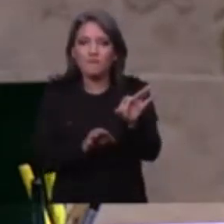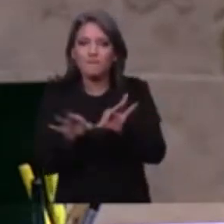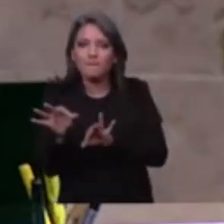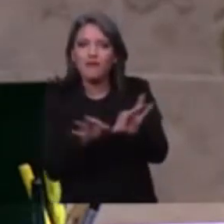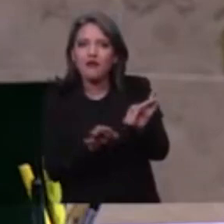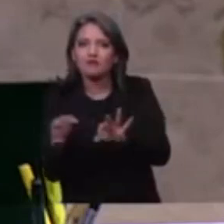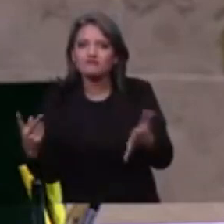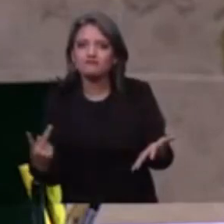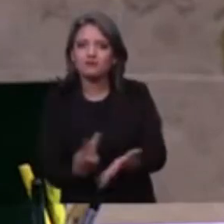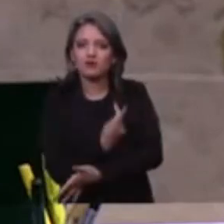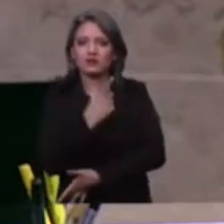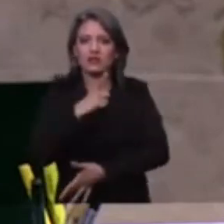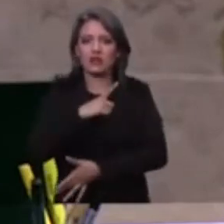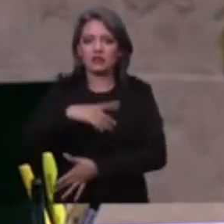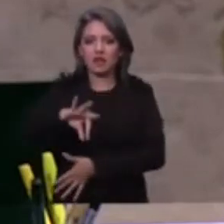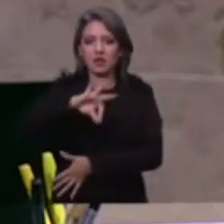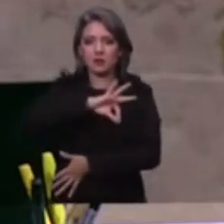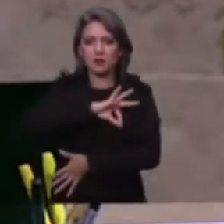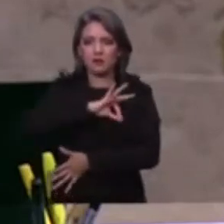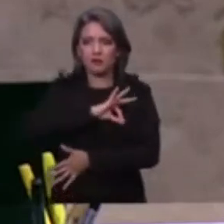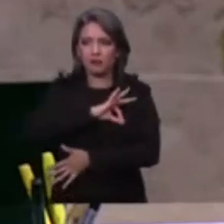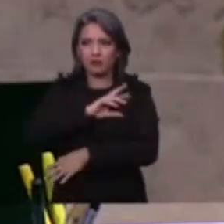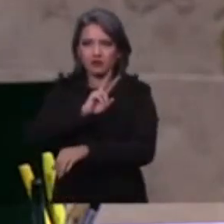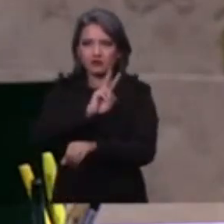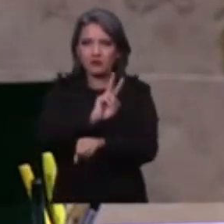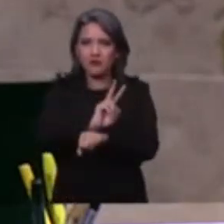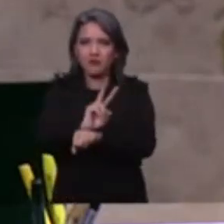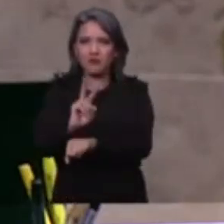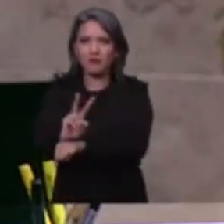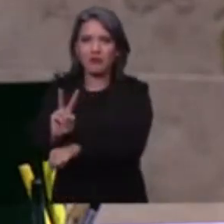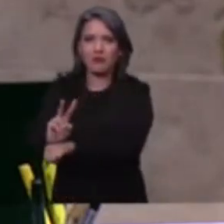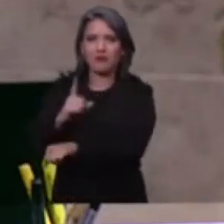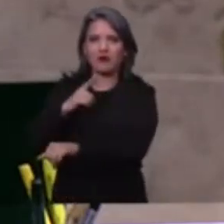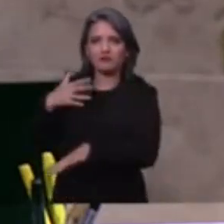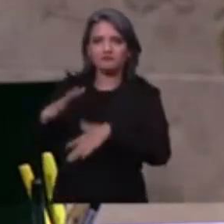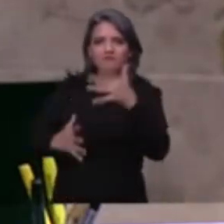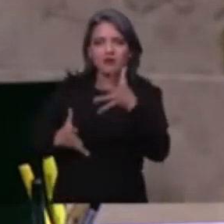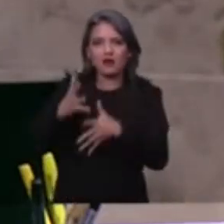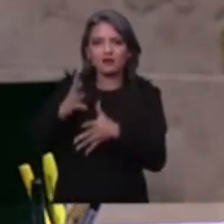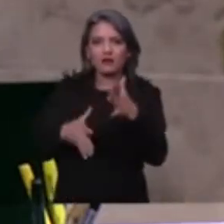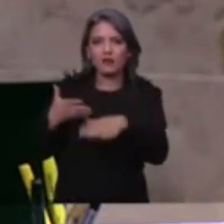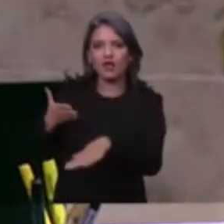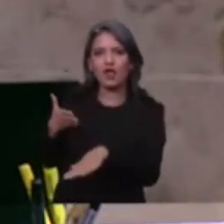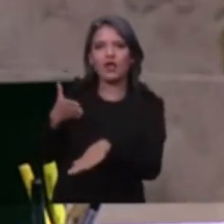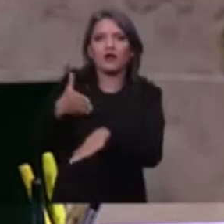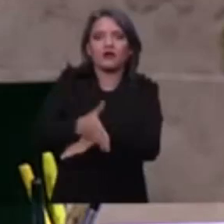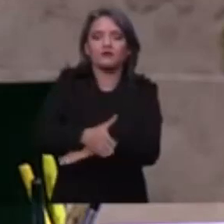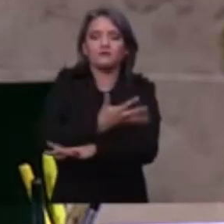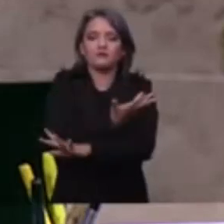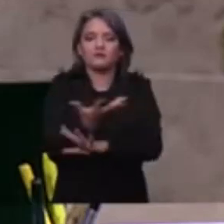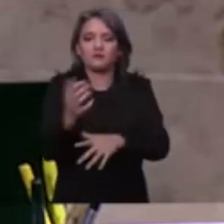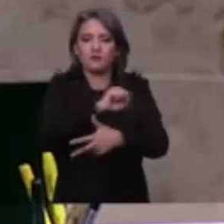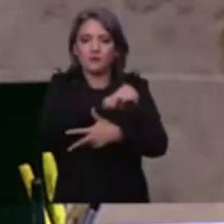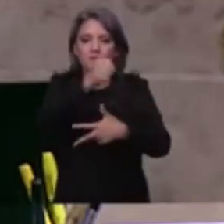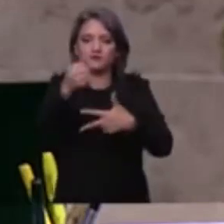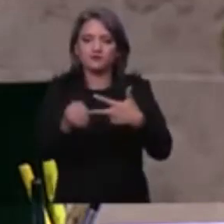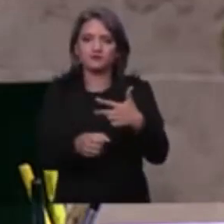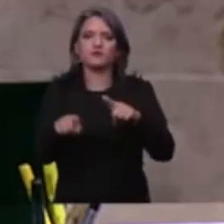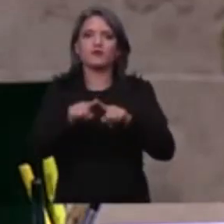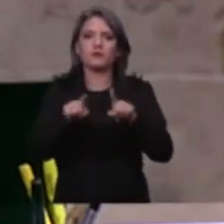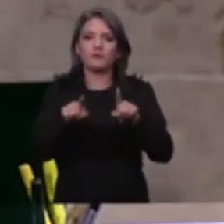superação de barreiras policiais que impediam tenuamente o acesso à Praça dos Três Poderes e aos edifícios